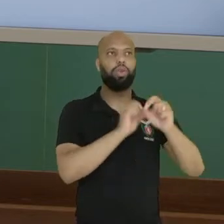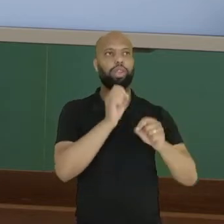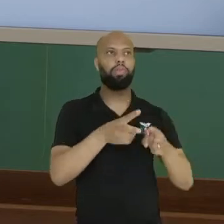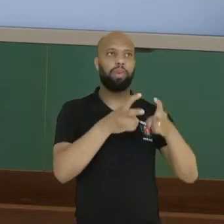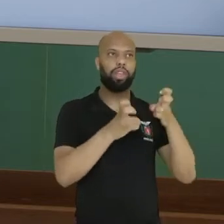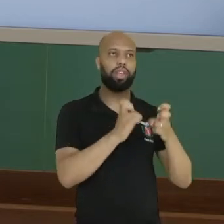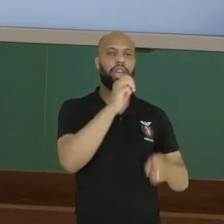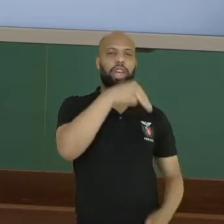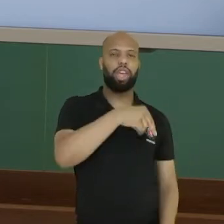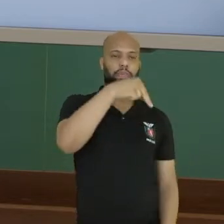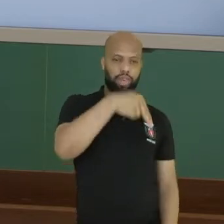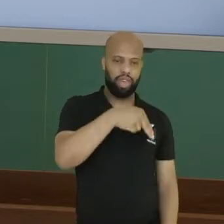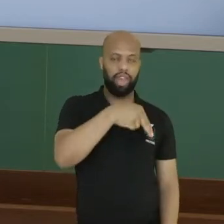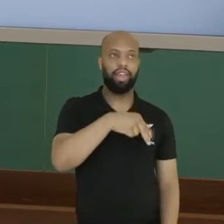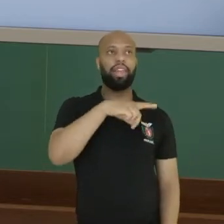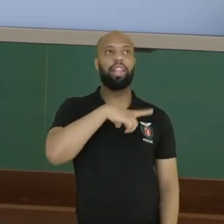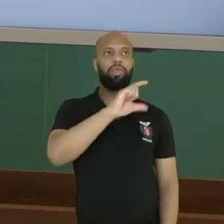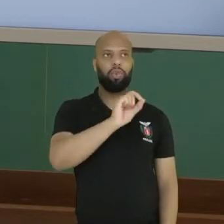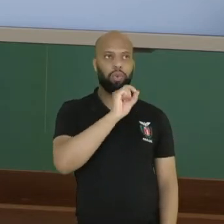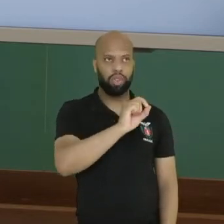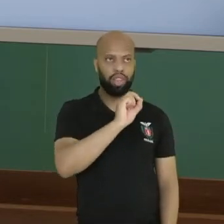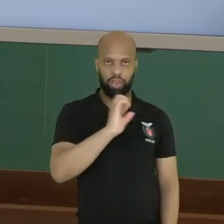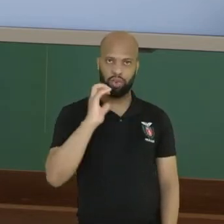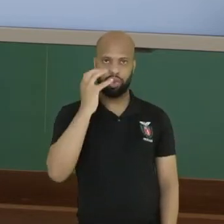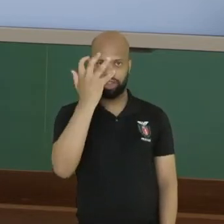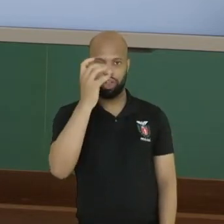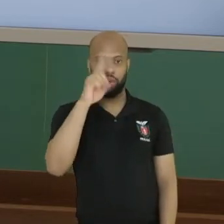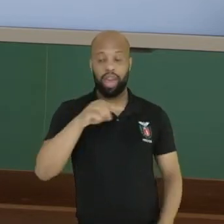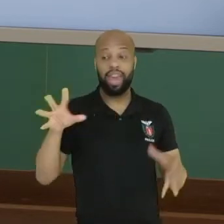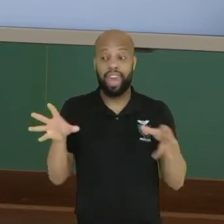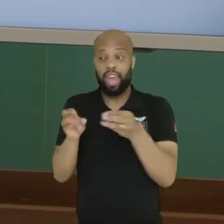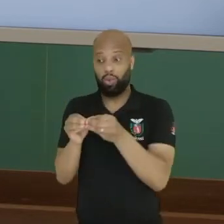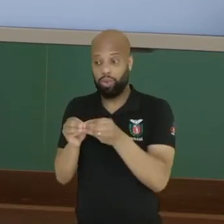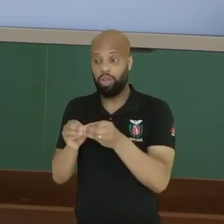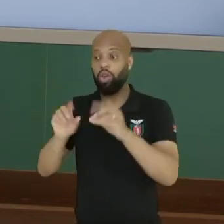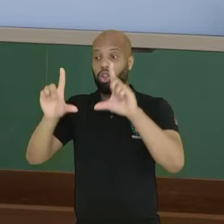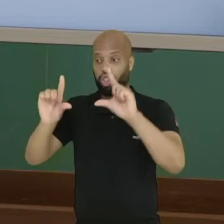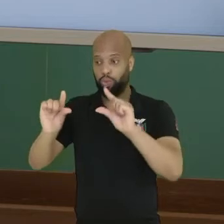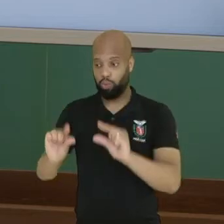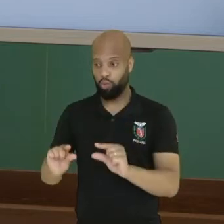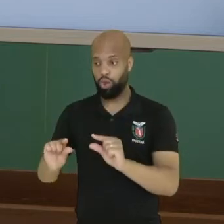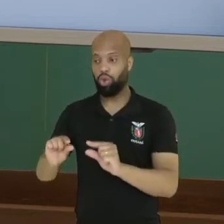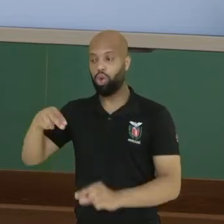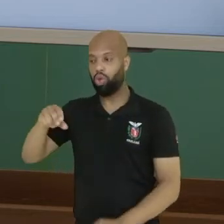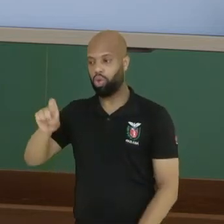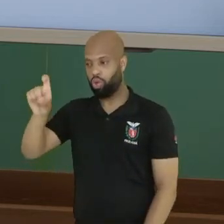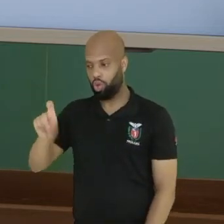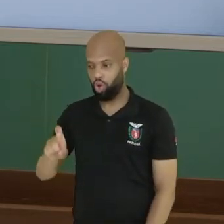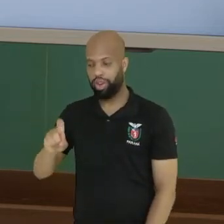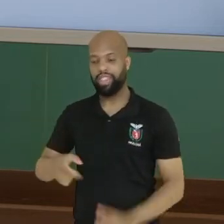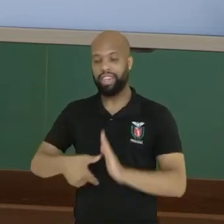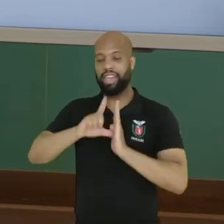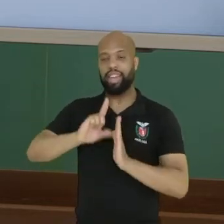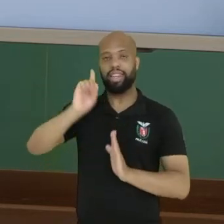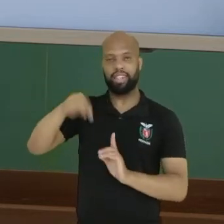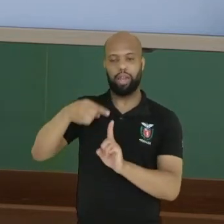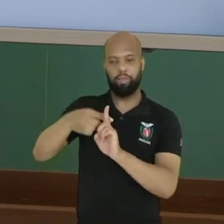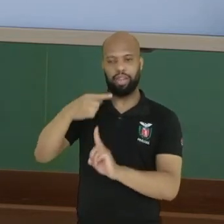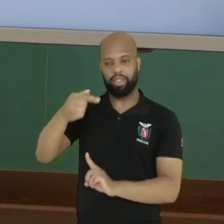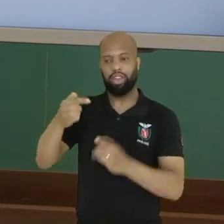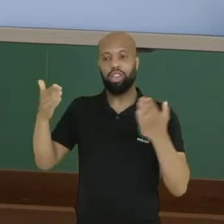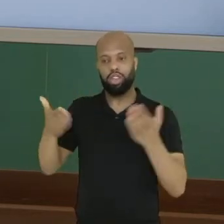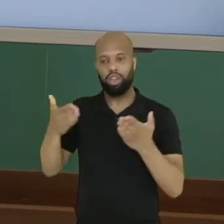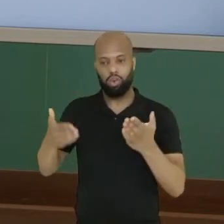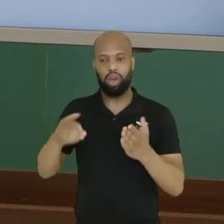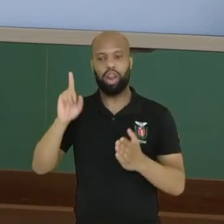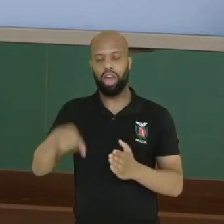manganês, o Mn, sofreu o processo de redução, diminuiu seus NOx, saiu de mais 7 para mais